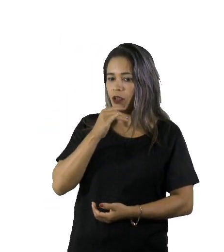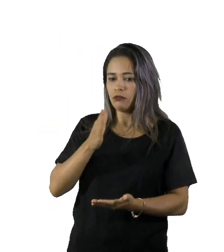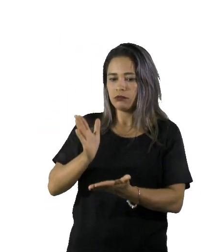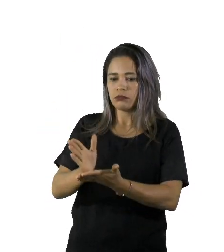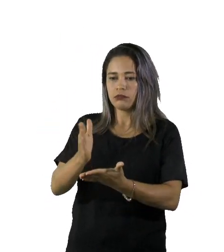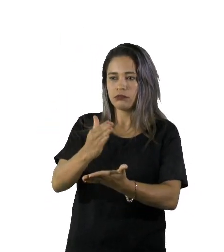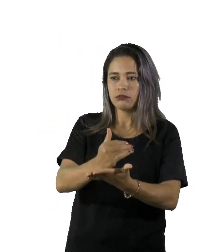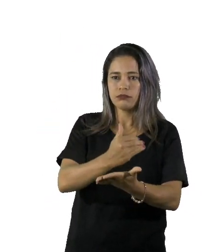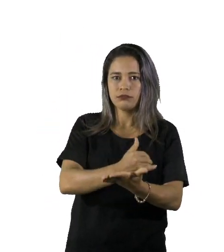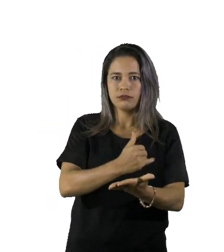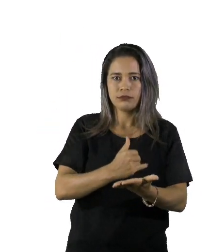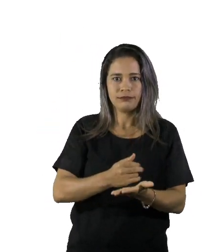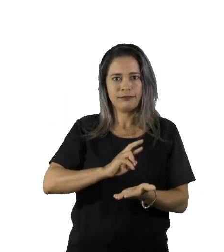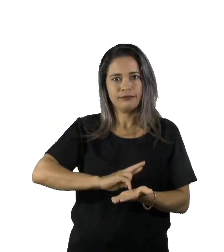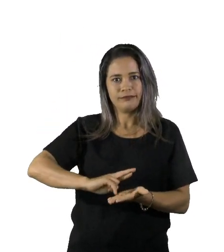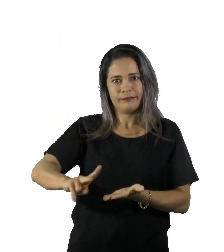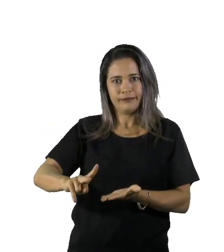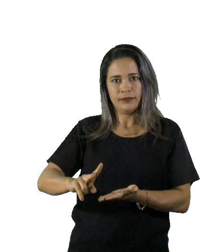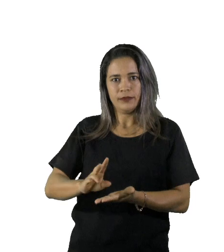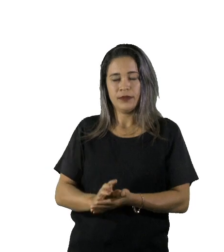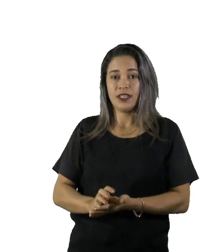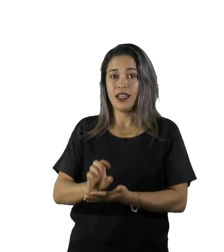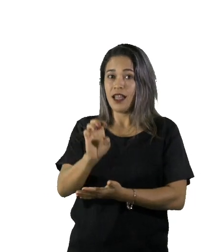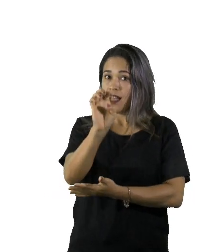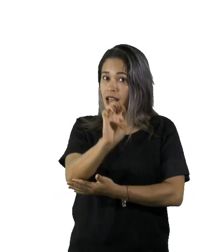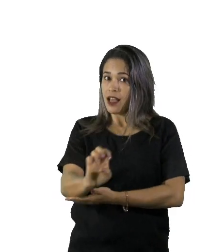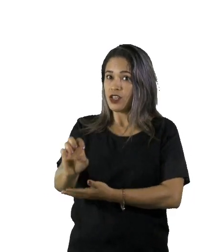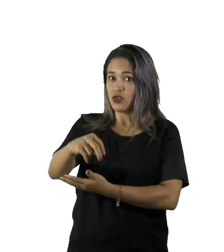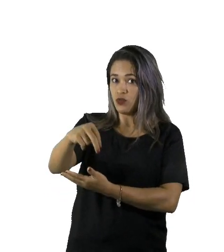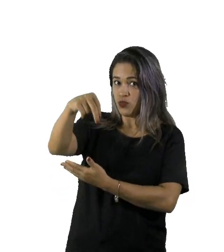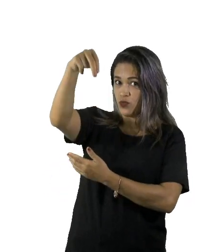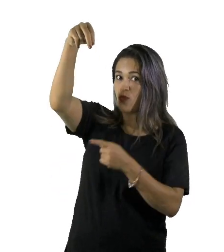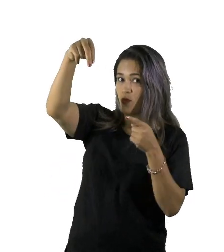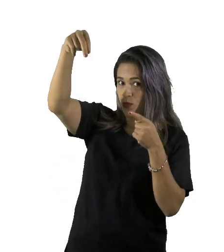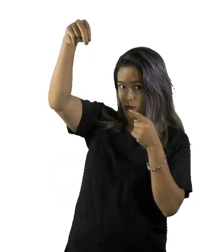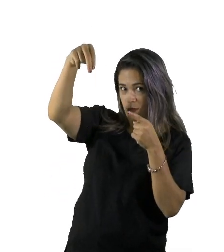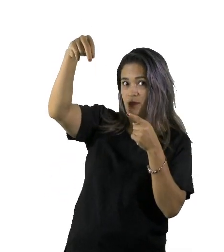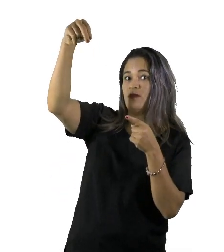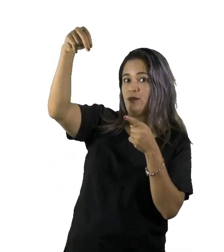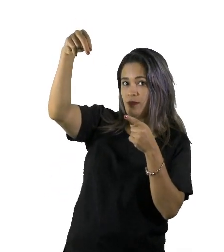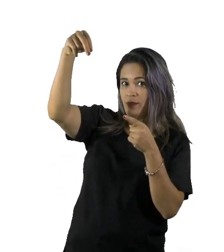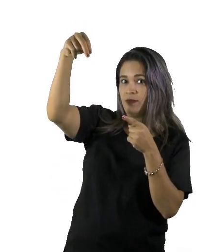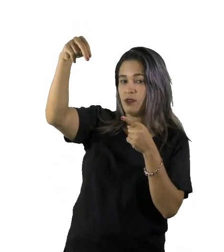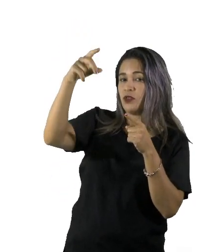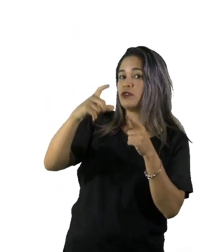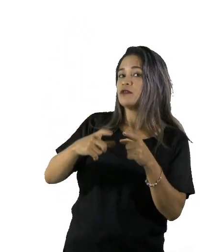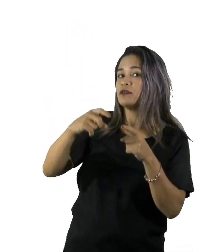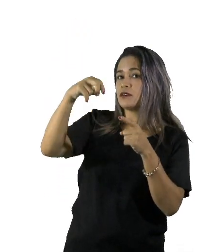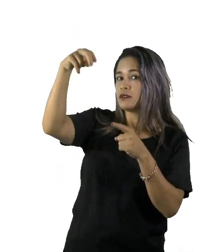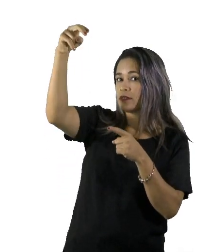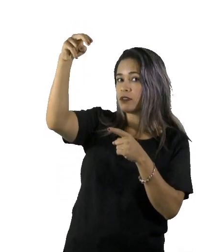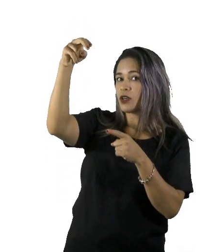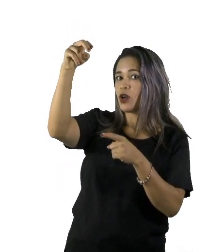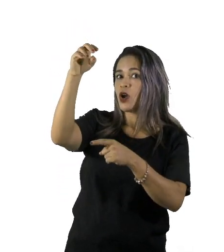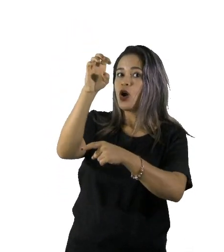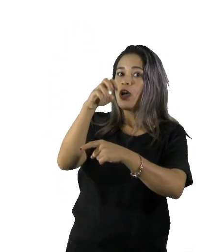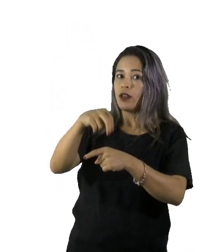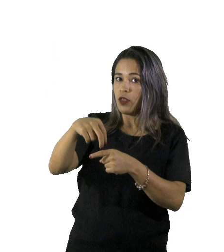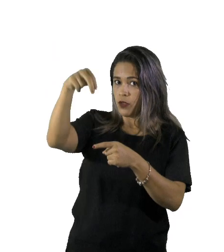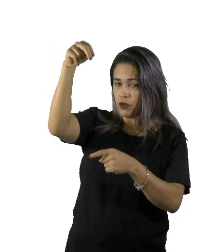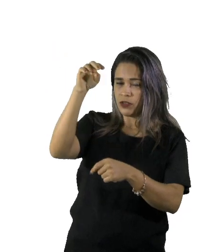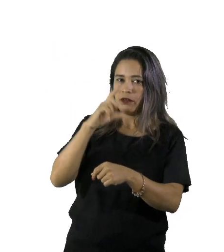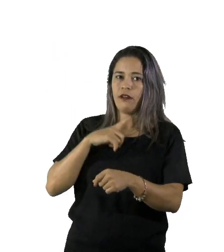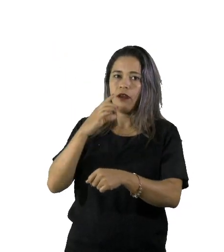no nosso país. Na região norte, por exemplo, que é a região onde fica o estado do Tocantins, nós